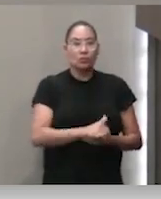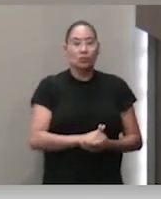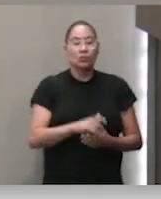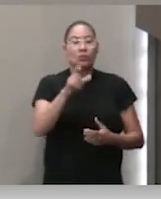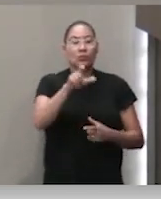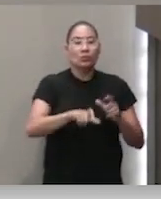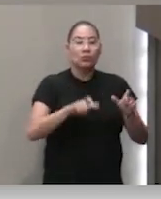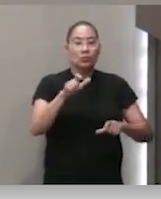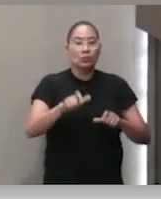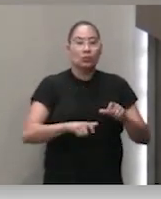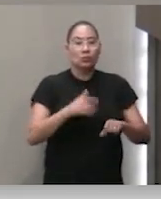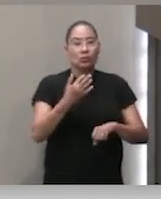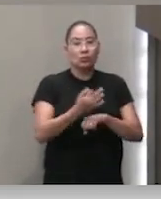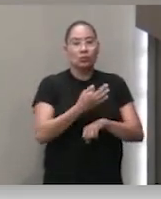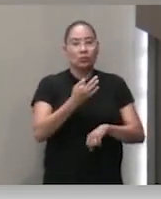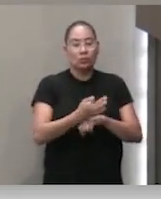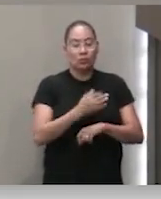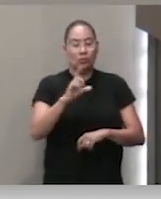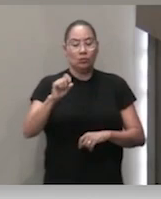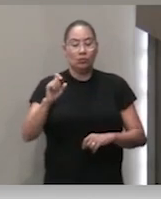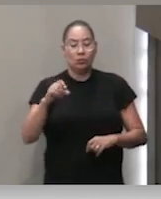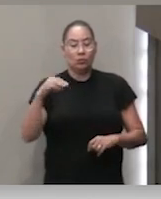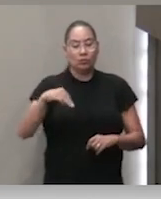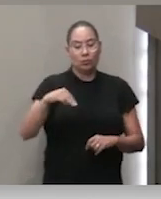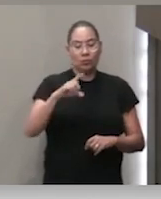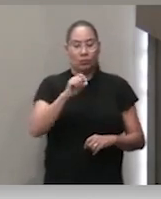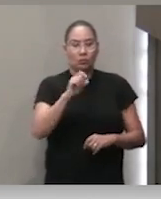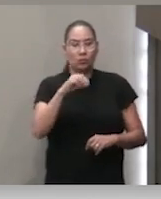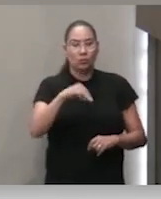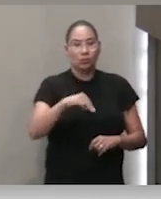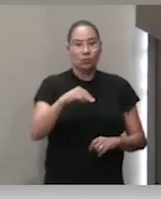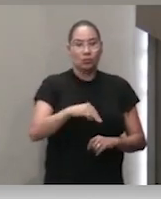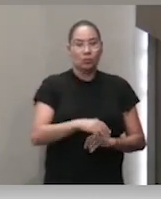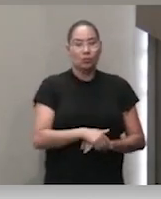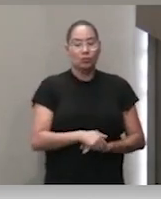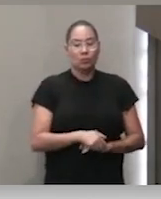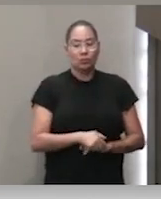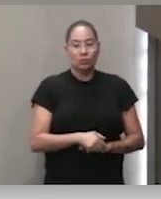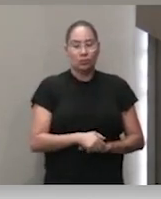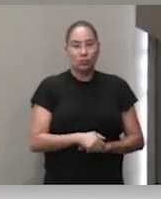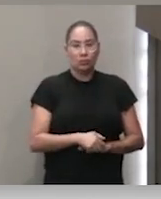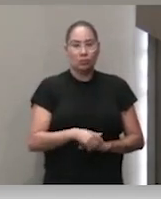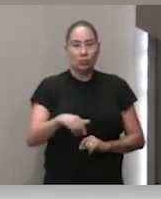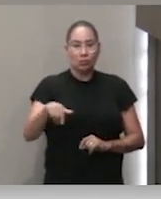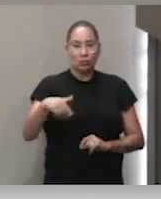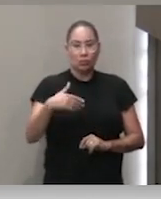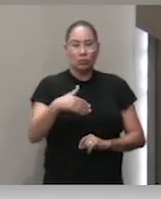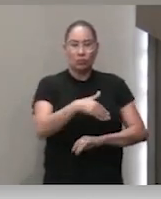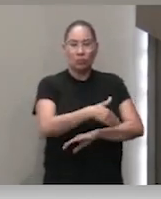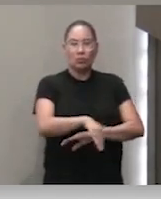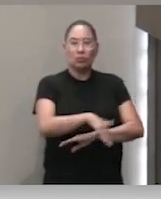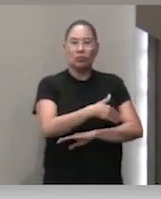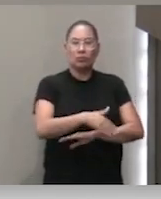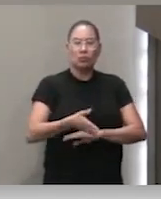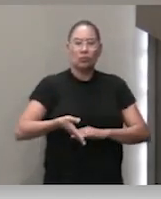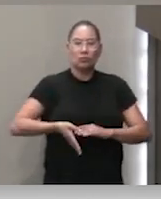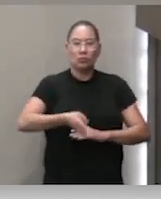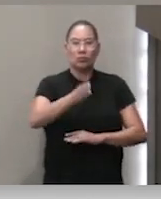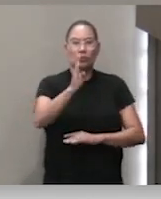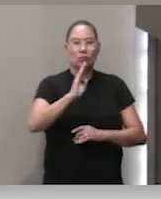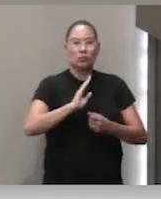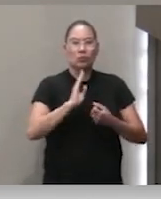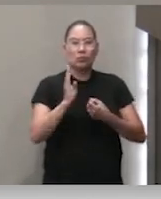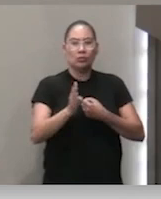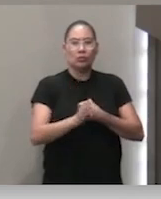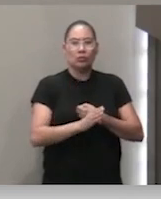é que aguenta? Em 10 minutos, se não for 5 minutos. É naquela estrada onde vai lá para